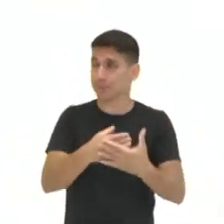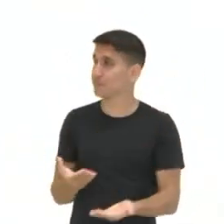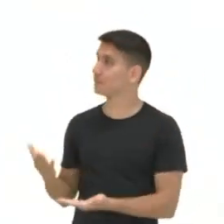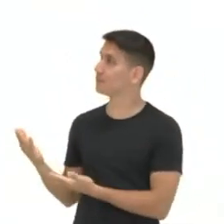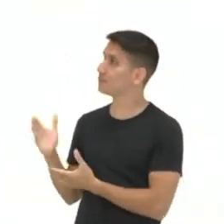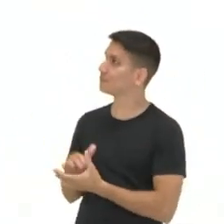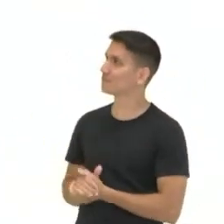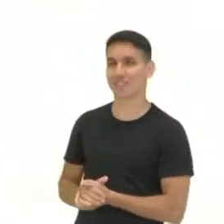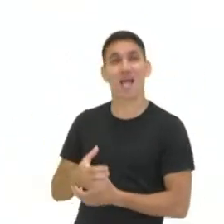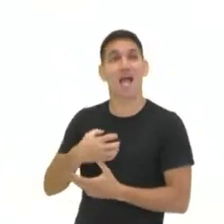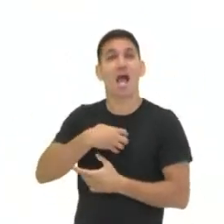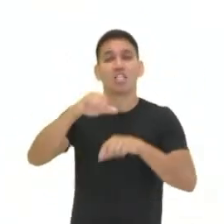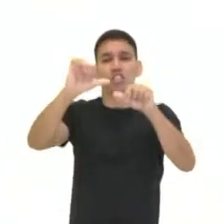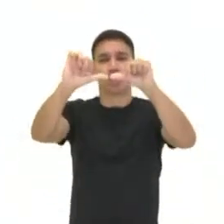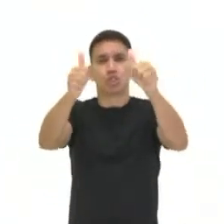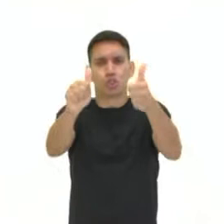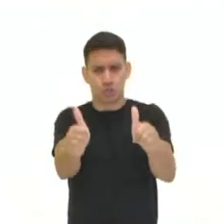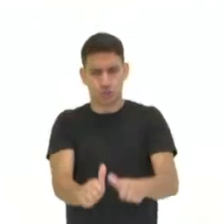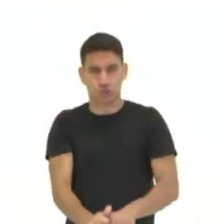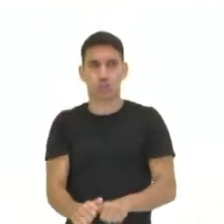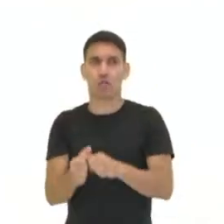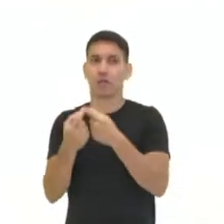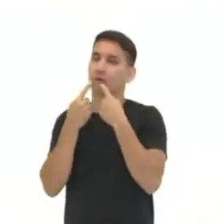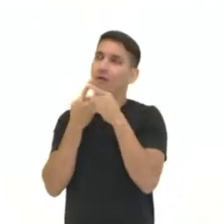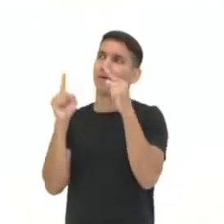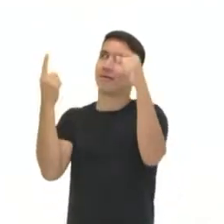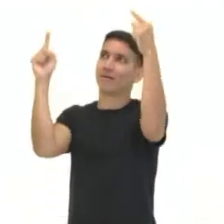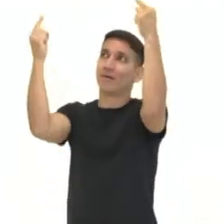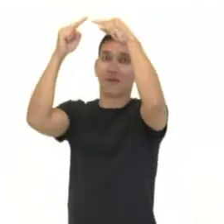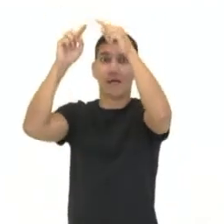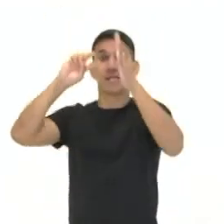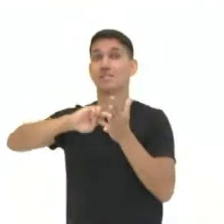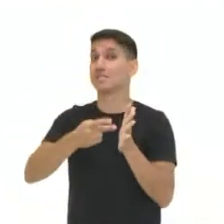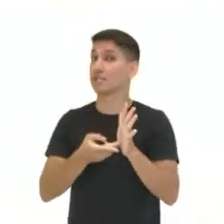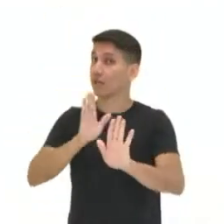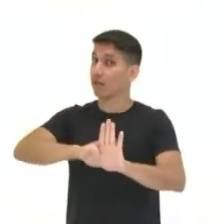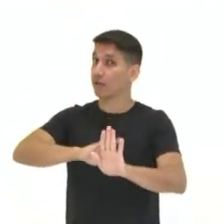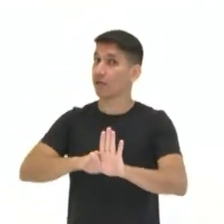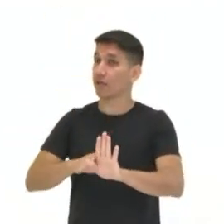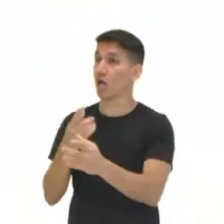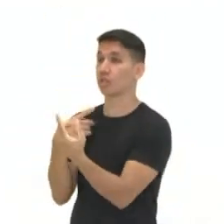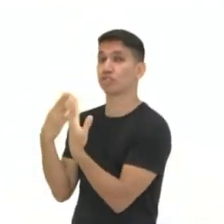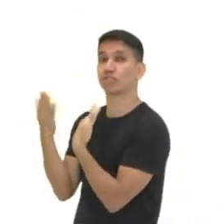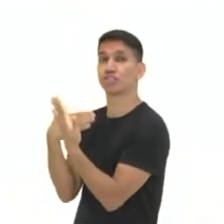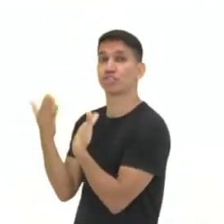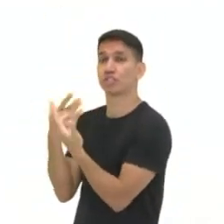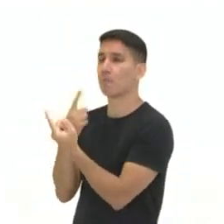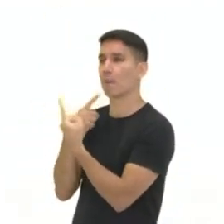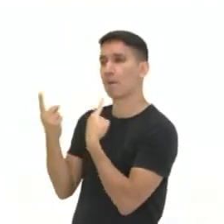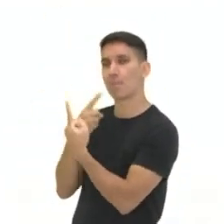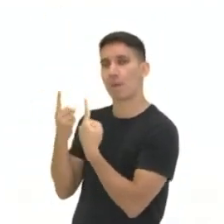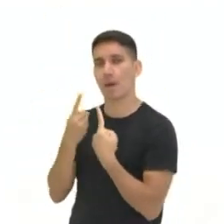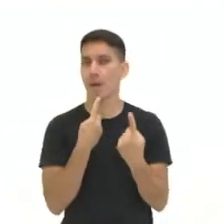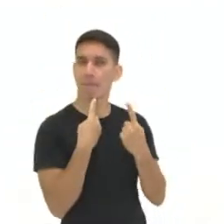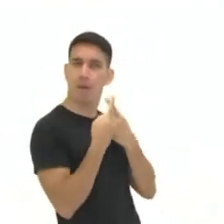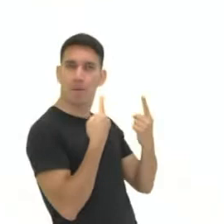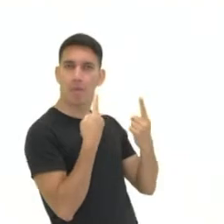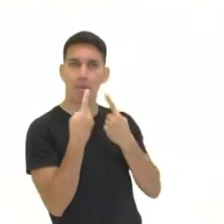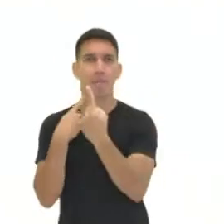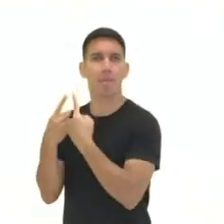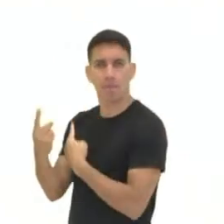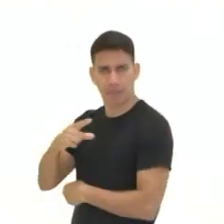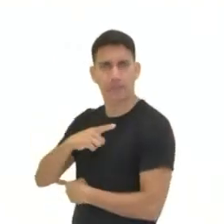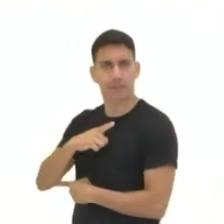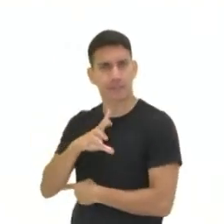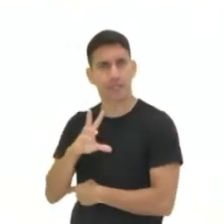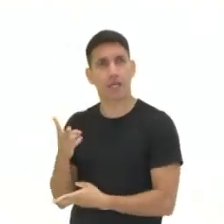O formato dos balões, percebam que são balões de diálogos, que indicam, né, que está havendo ali uma interlocução entre os personagens. E